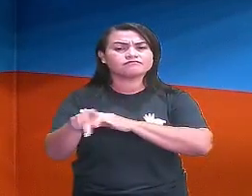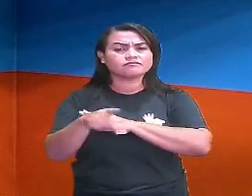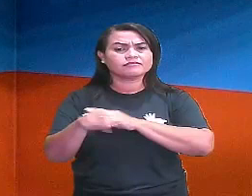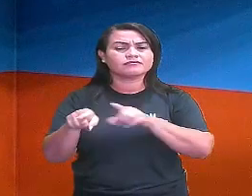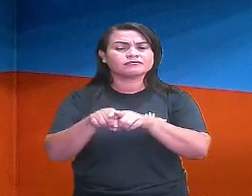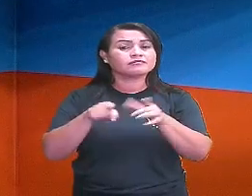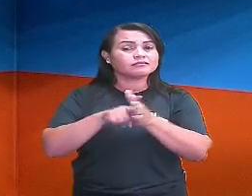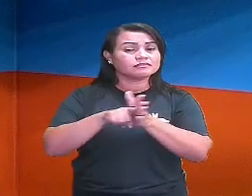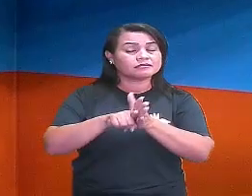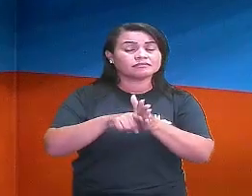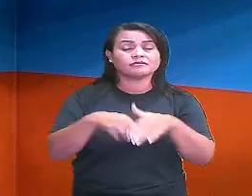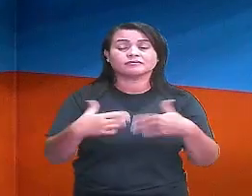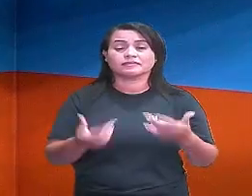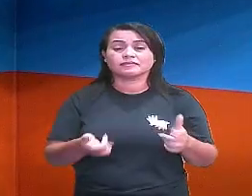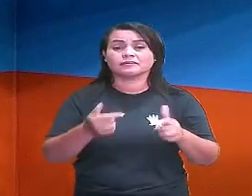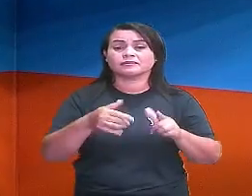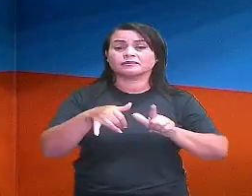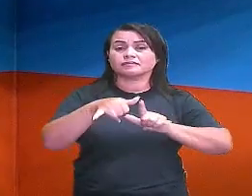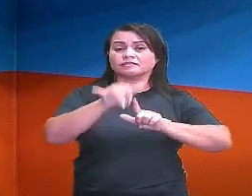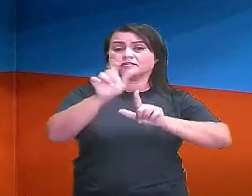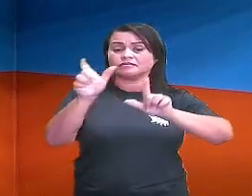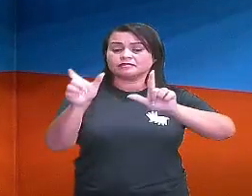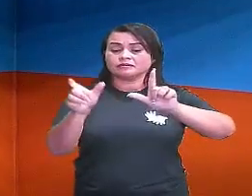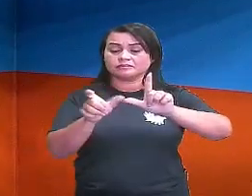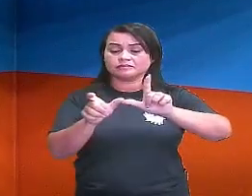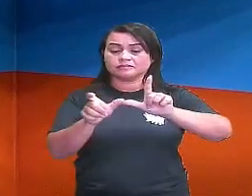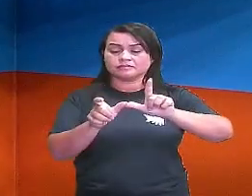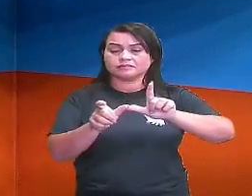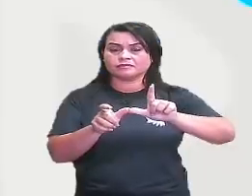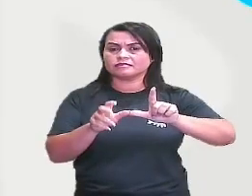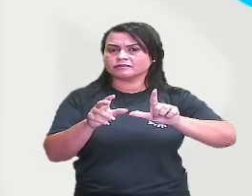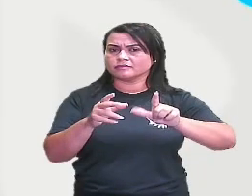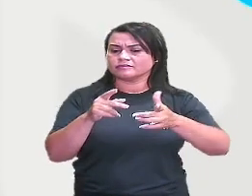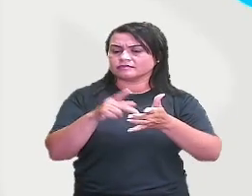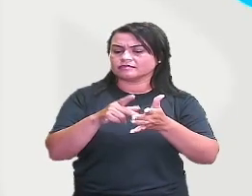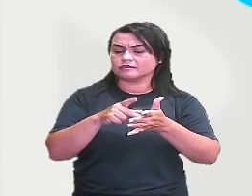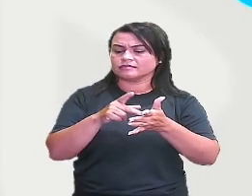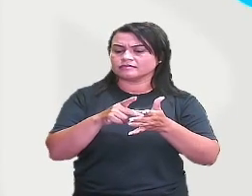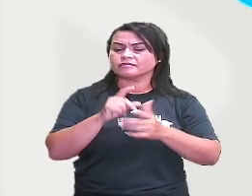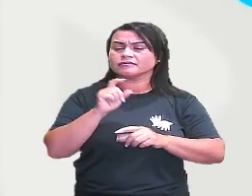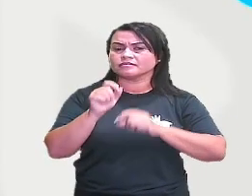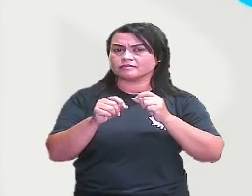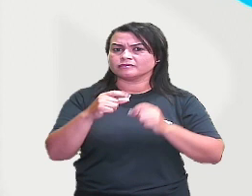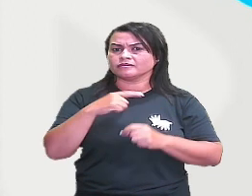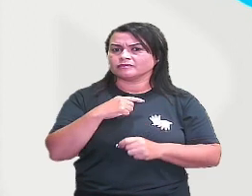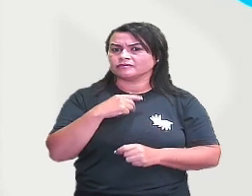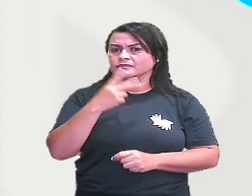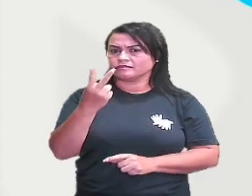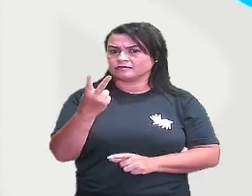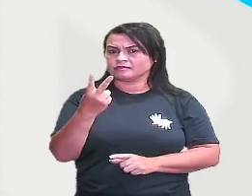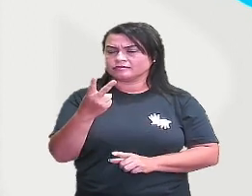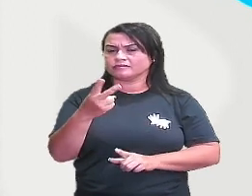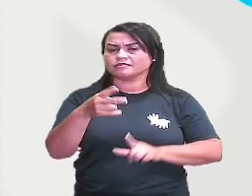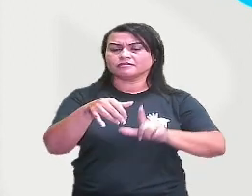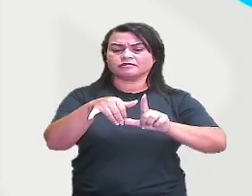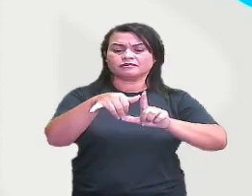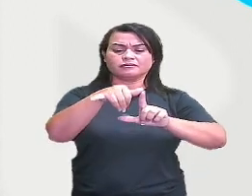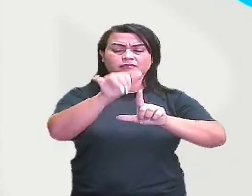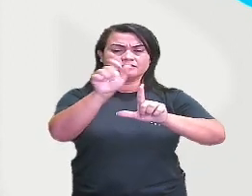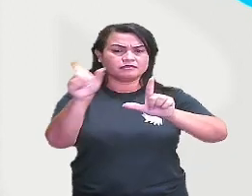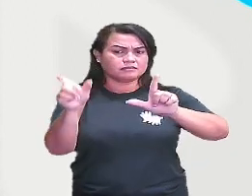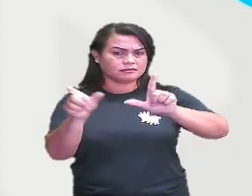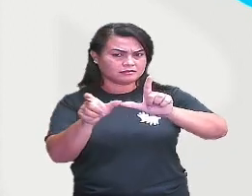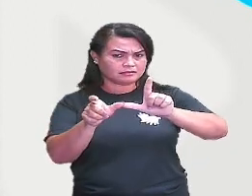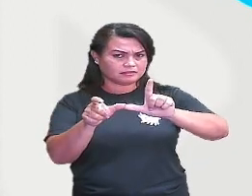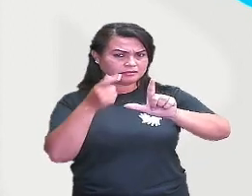importante. O plano cartesiano, como a gente já viu, né, realmente ele é formado por dois eixos perpendiculares, como a gente viu, a gente